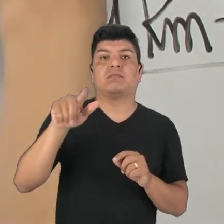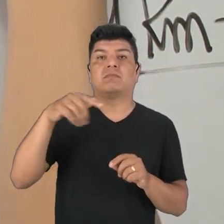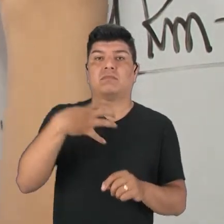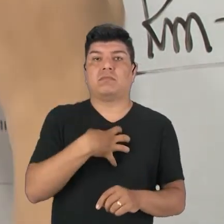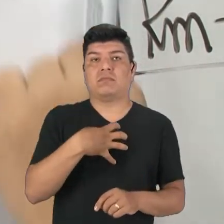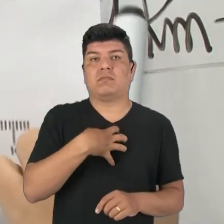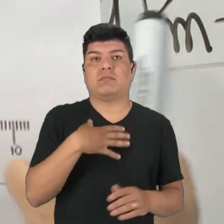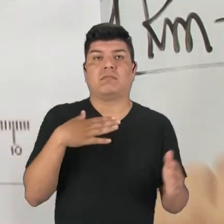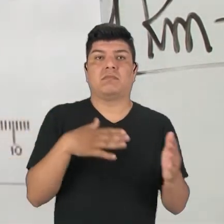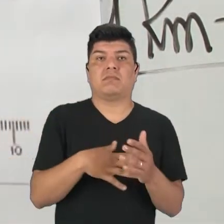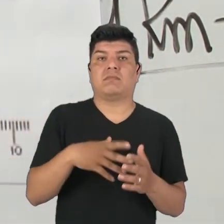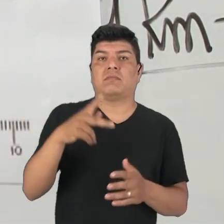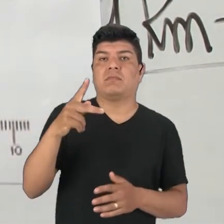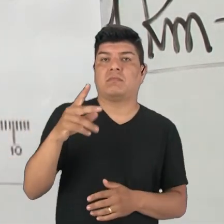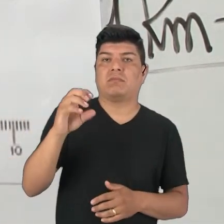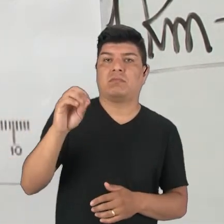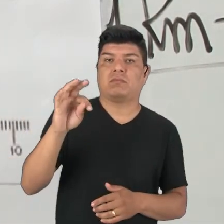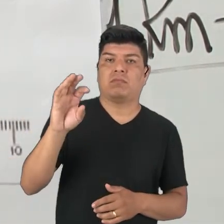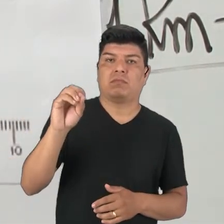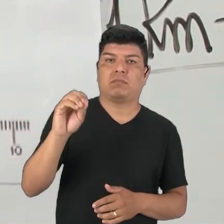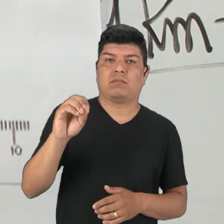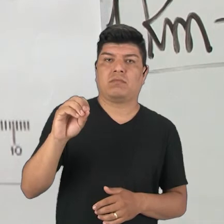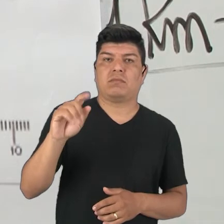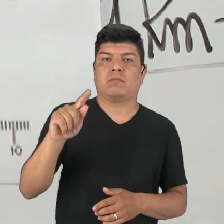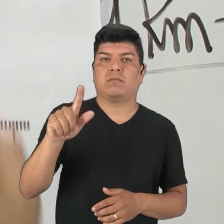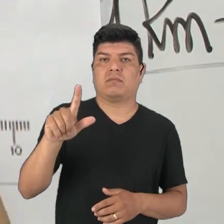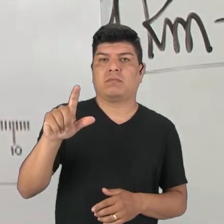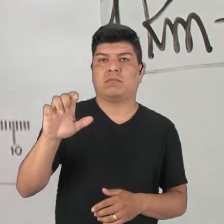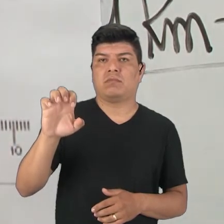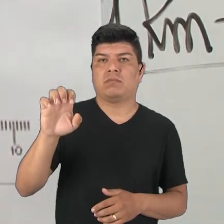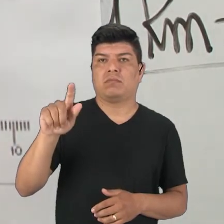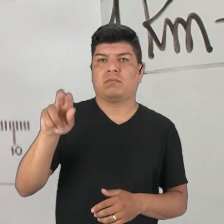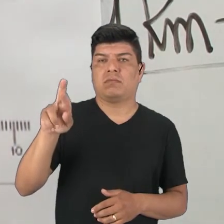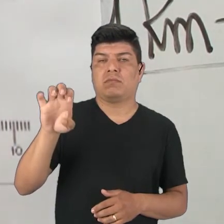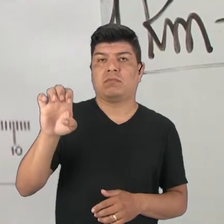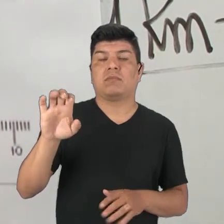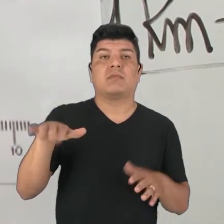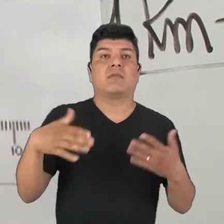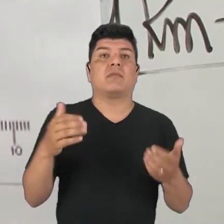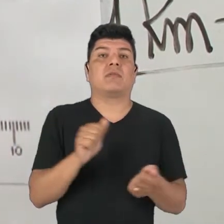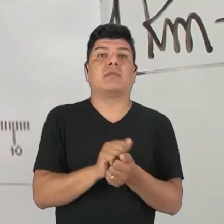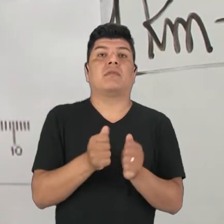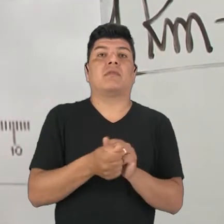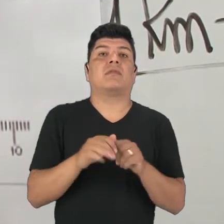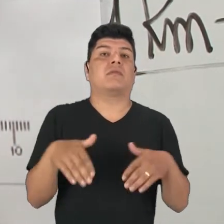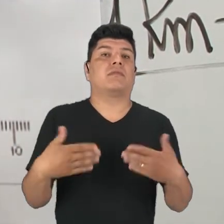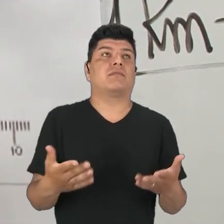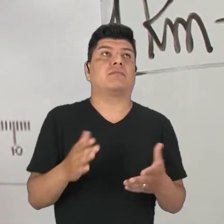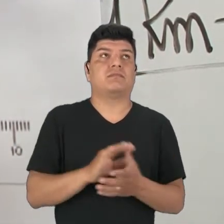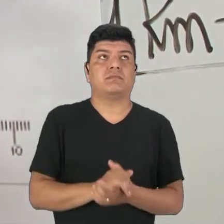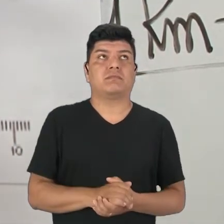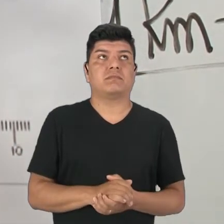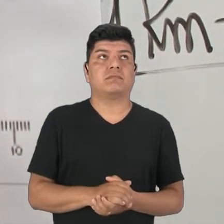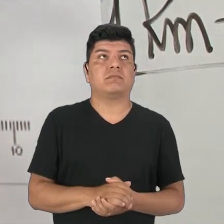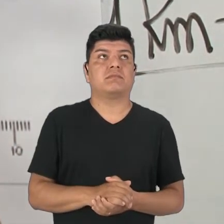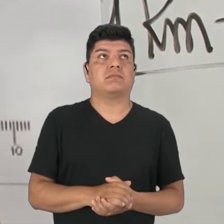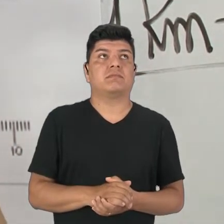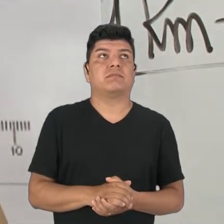Alegre. Qual dessas unidades de medidas é a mais adequada? Eu tenho que falar dos